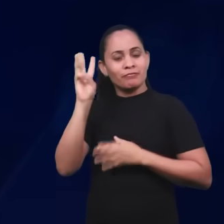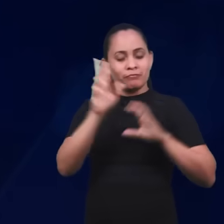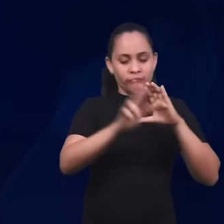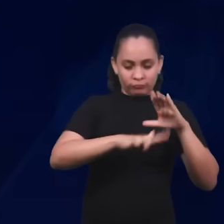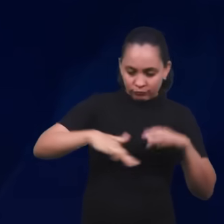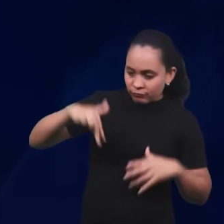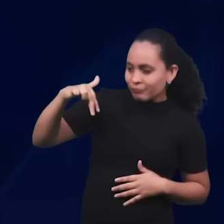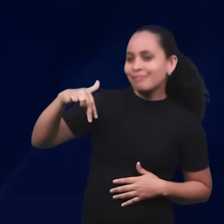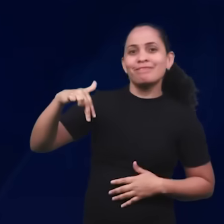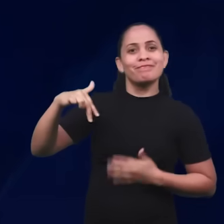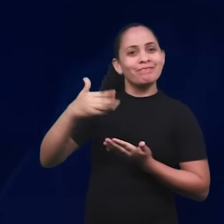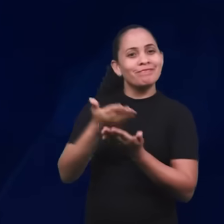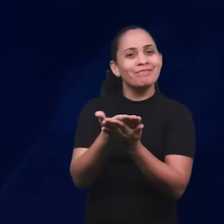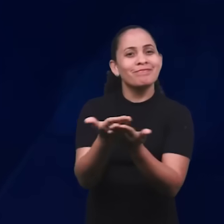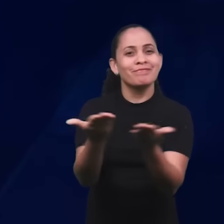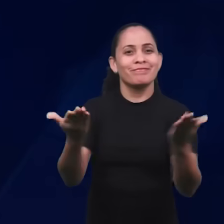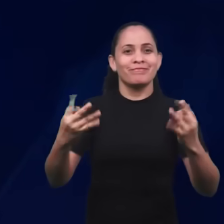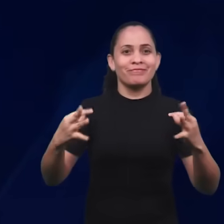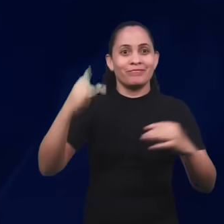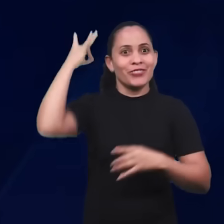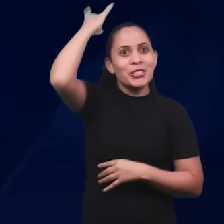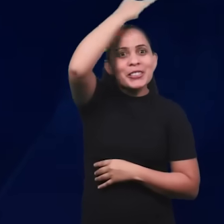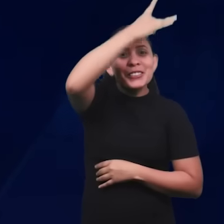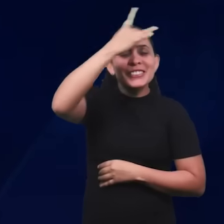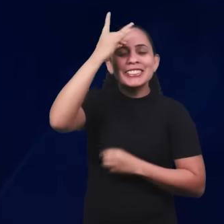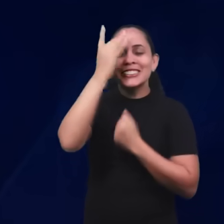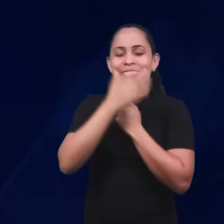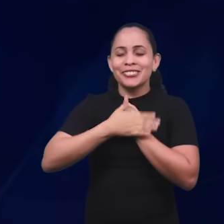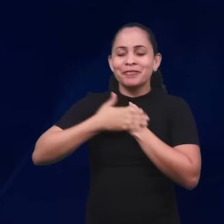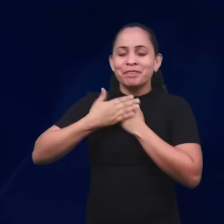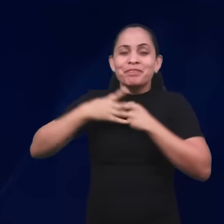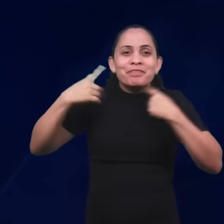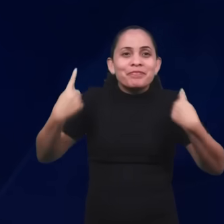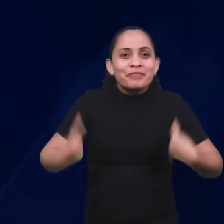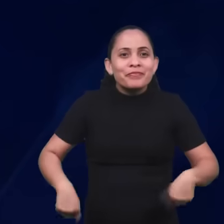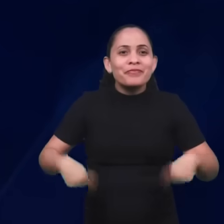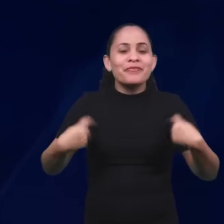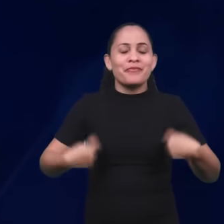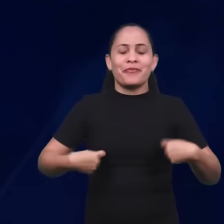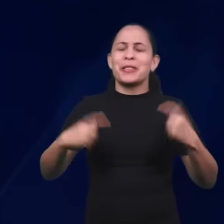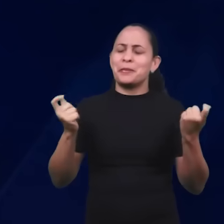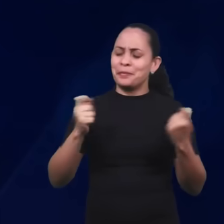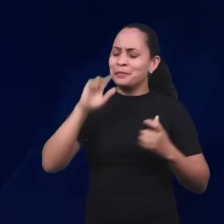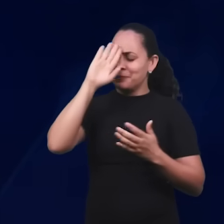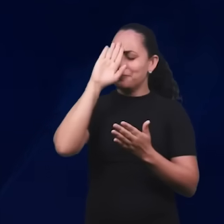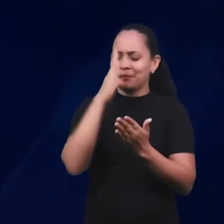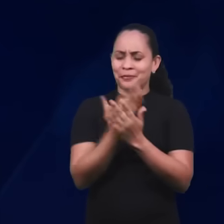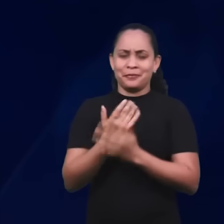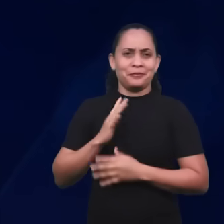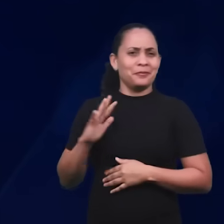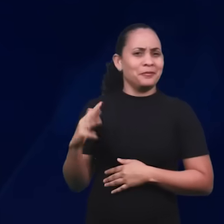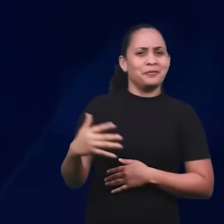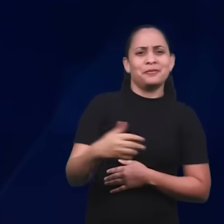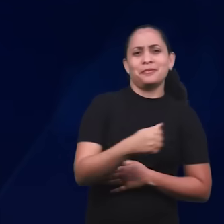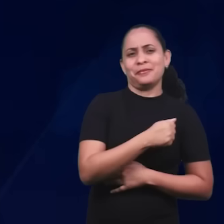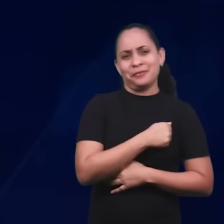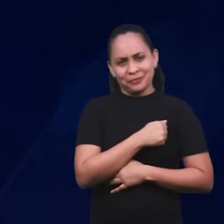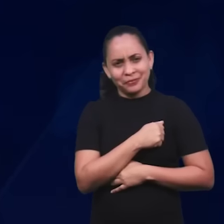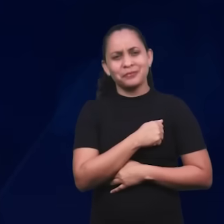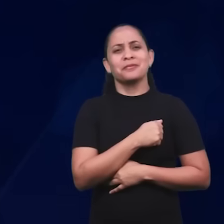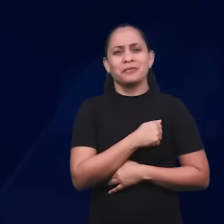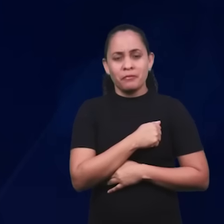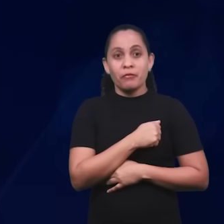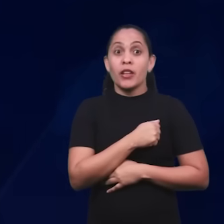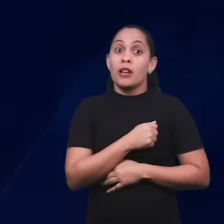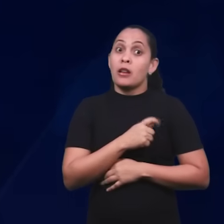veio trazer para o homem, através do Espírito Santo, o consolo que nós precisamos, a esperança da salvação.